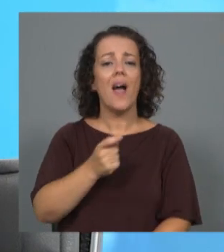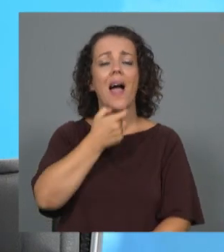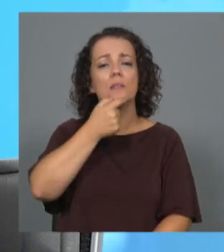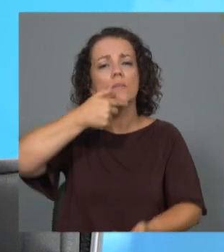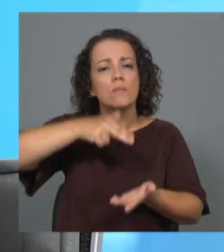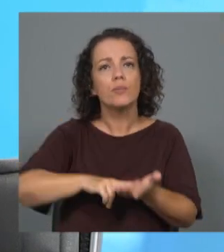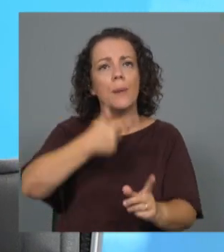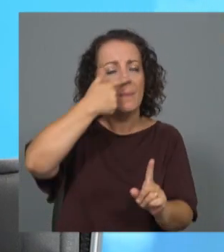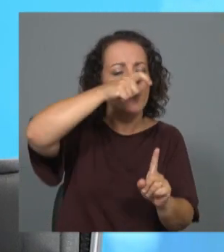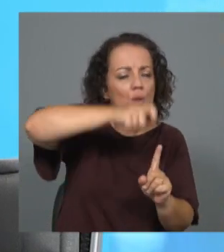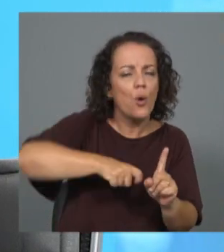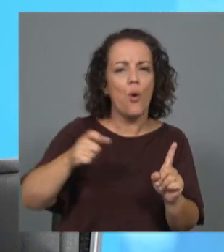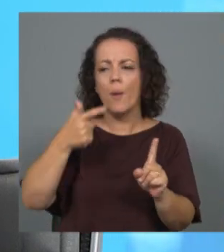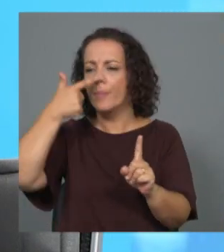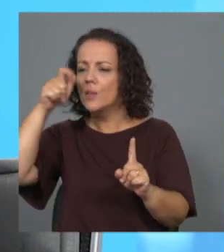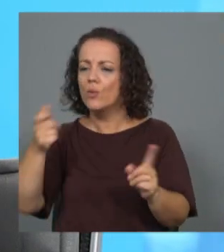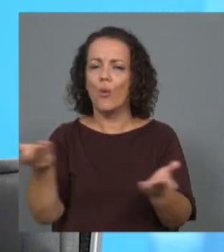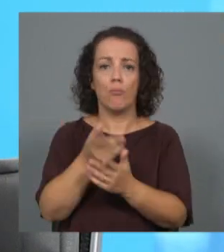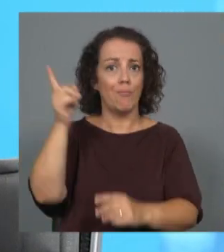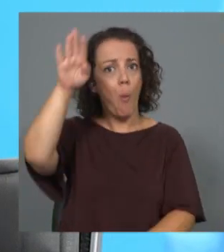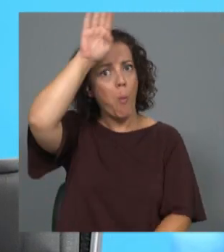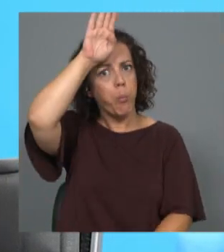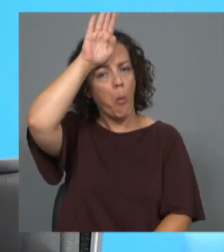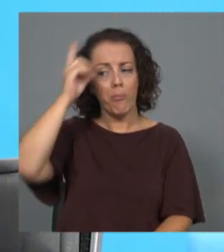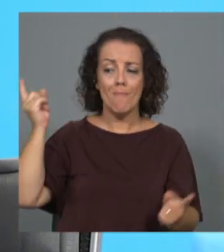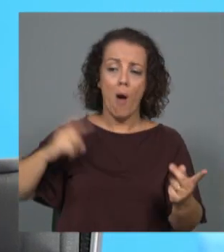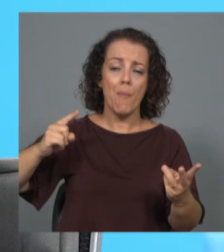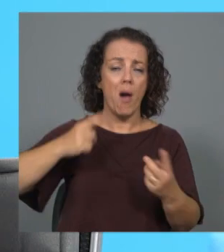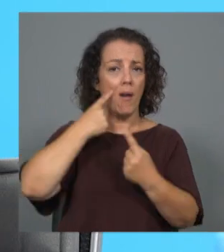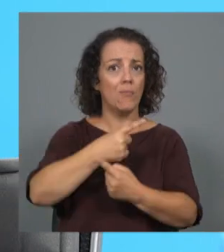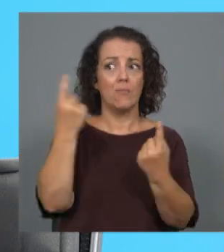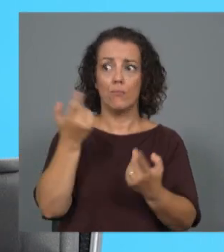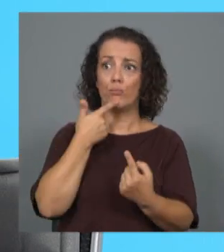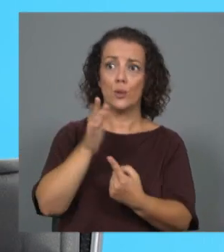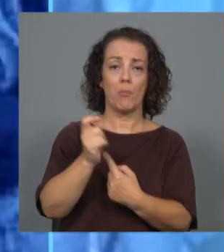pessoas. O Papa Francisco tem-nos mostrado isso, ainda recentemente no Cazaquistão.